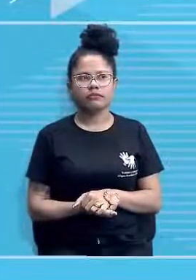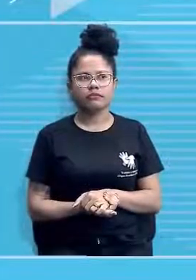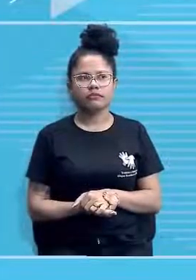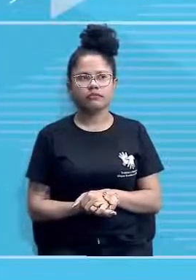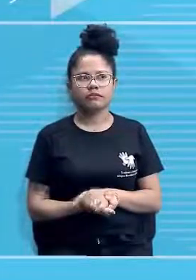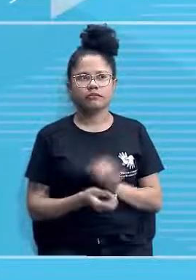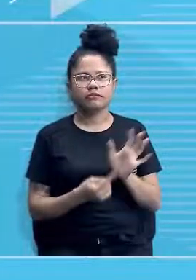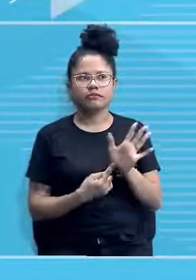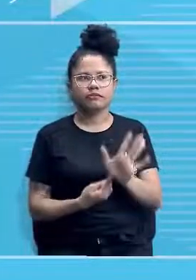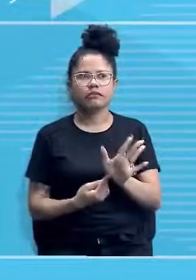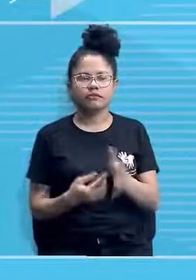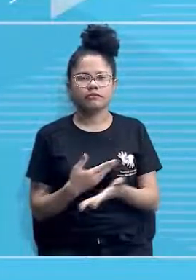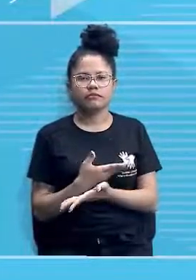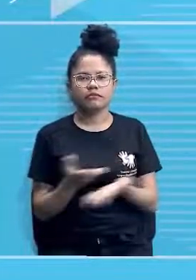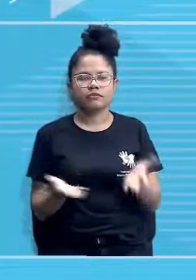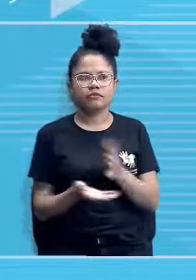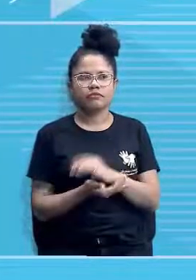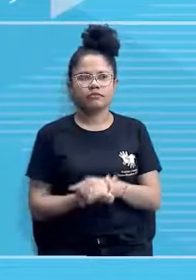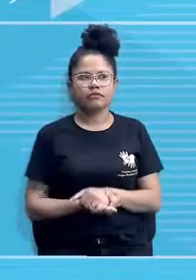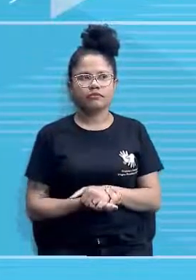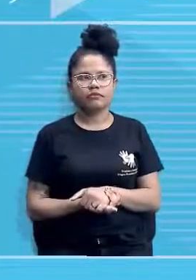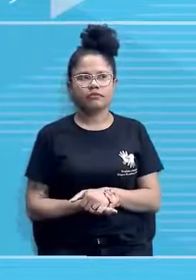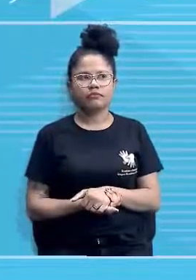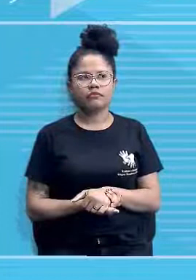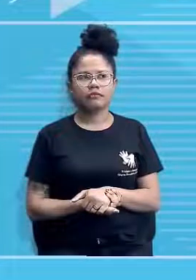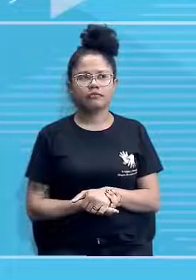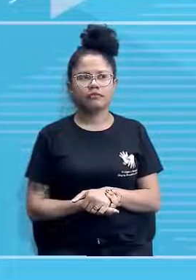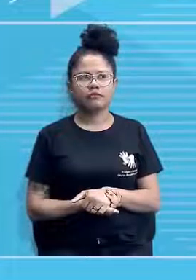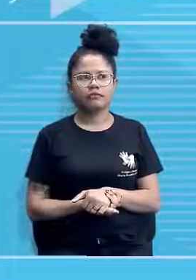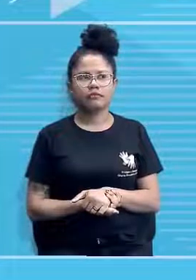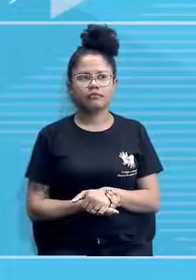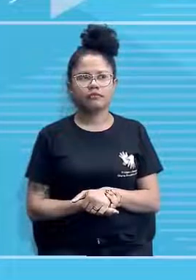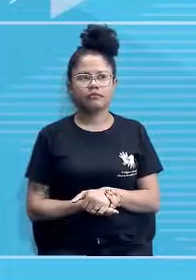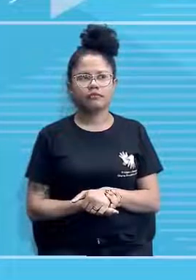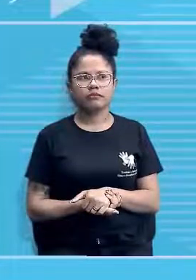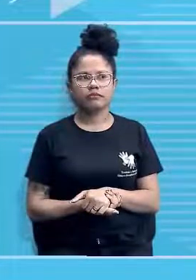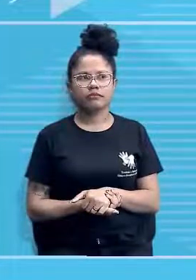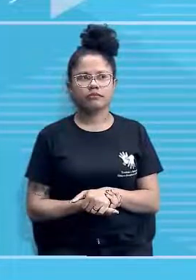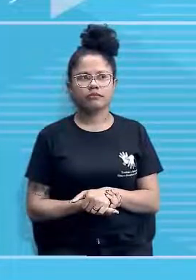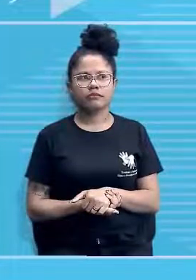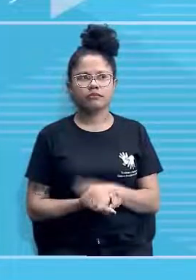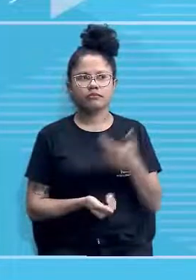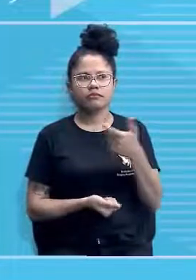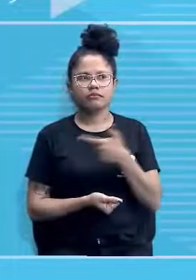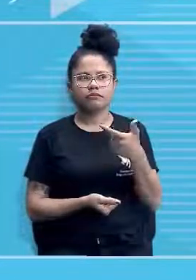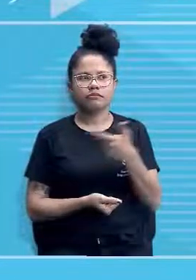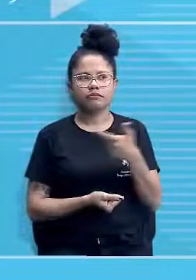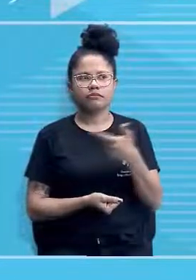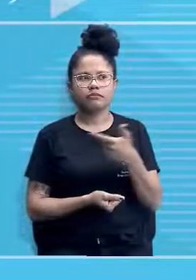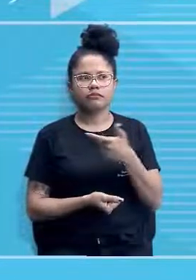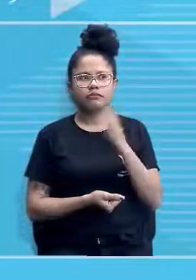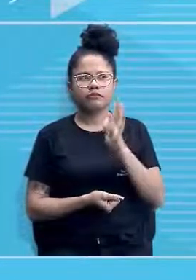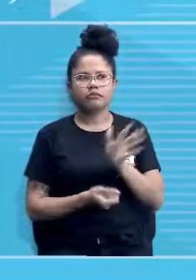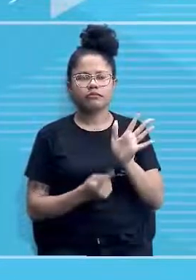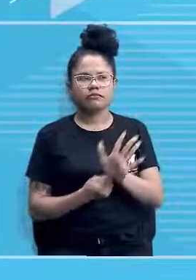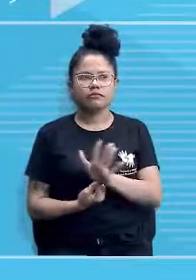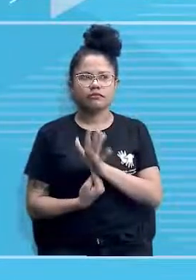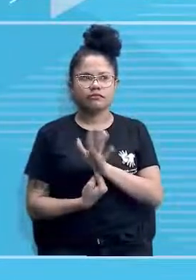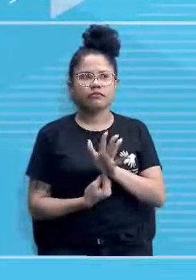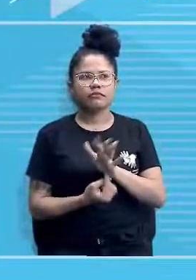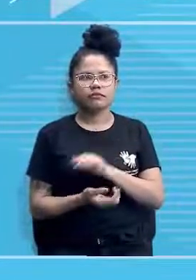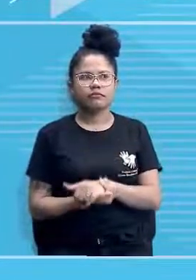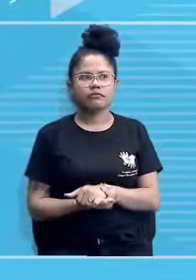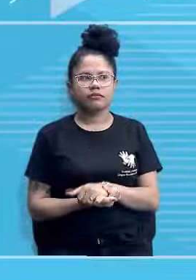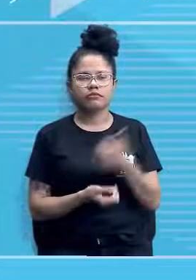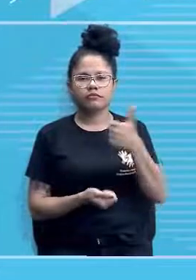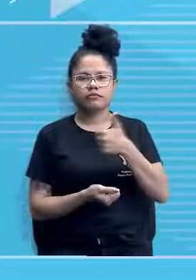vou até grifar que o composto Analisa as substância o composto um etanol é um álcool o 2 já tá dizendo que é um meta o